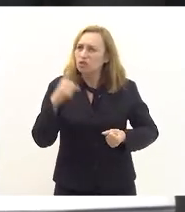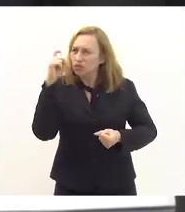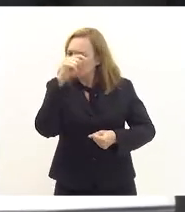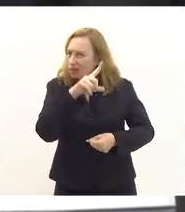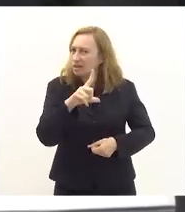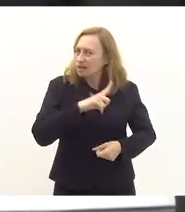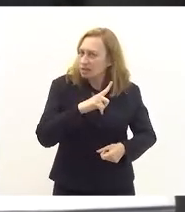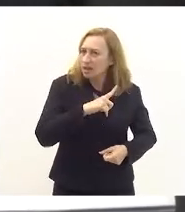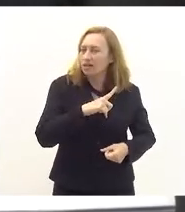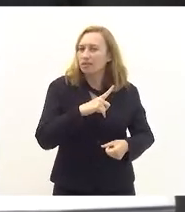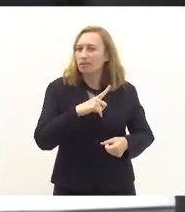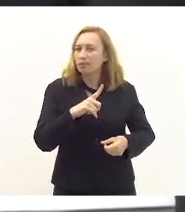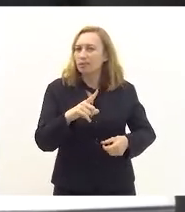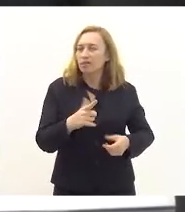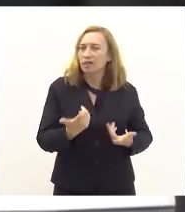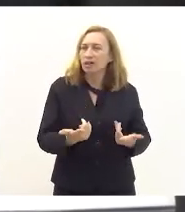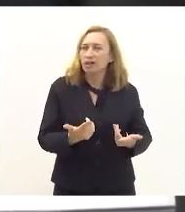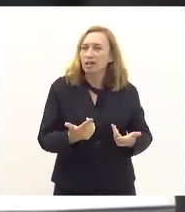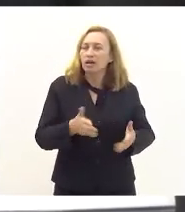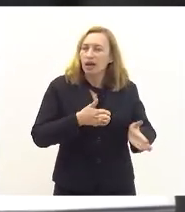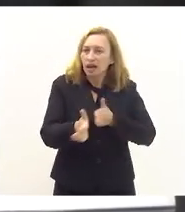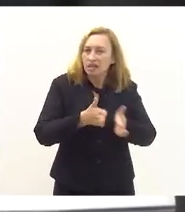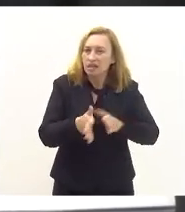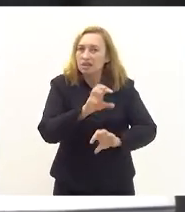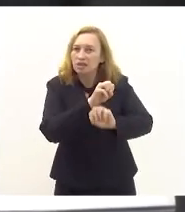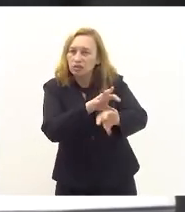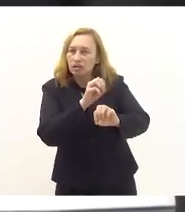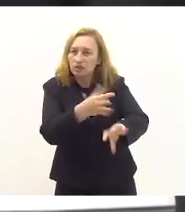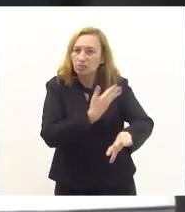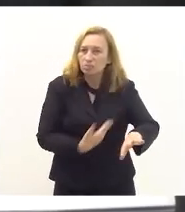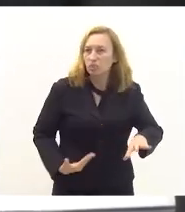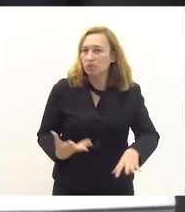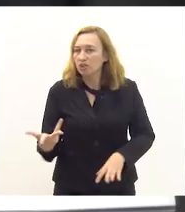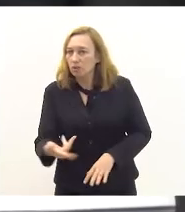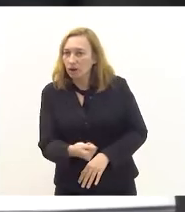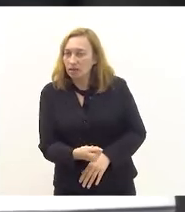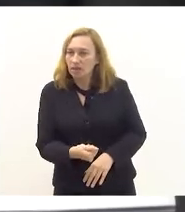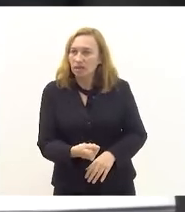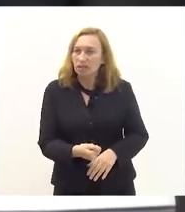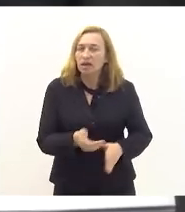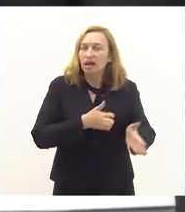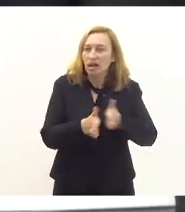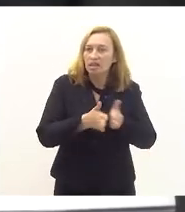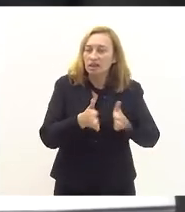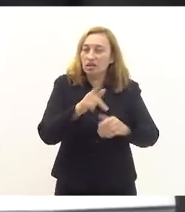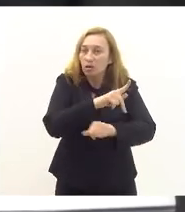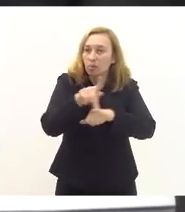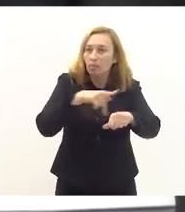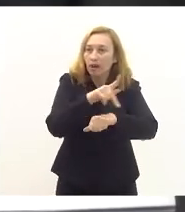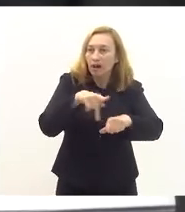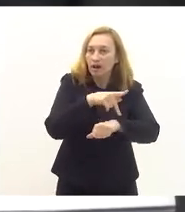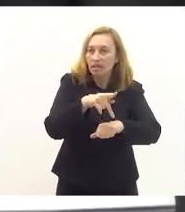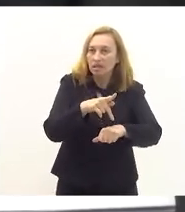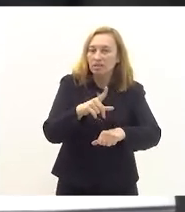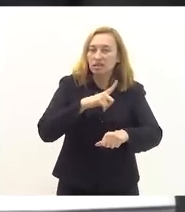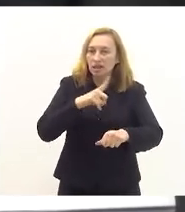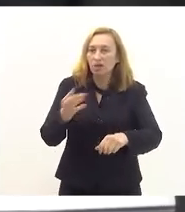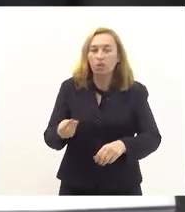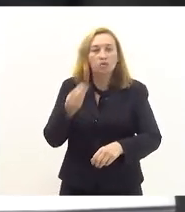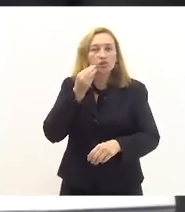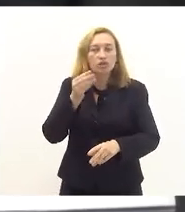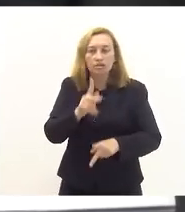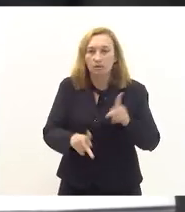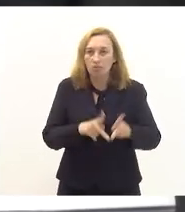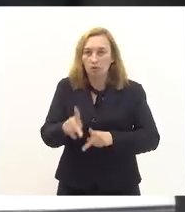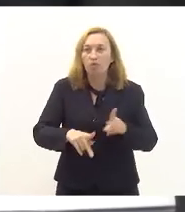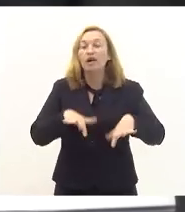conquistar, que é a oportunidade de ter acesso à educação pública de qualidade, ter acesso a um país que gere oportunidades para o seu